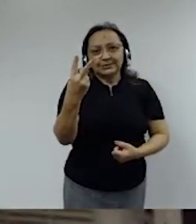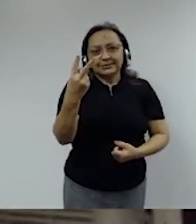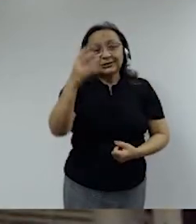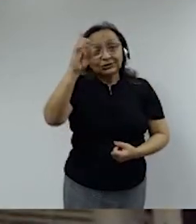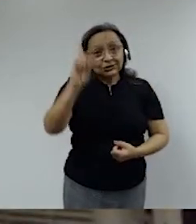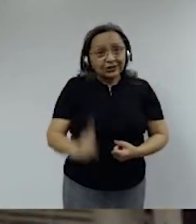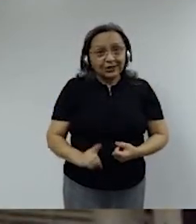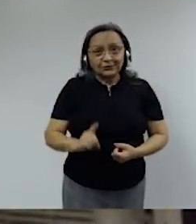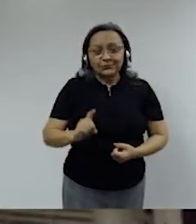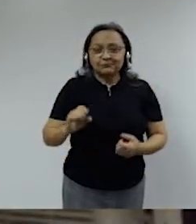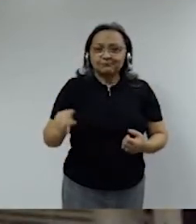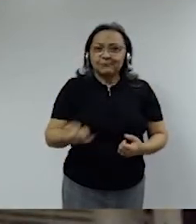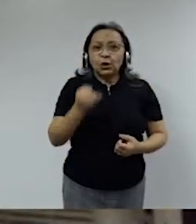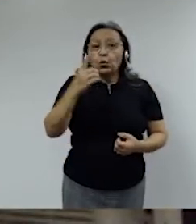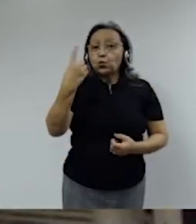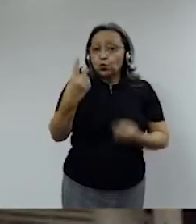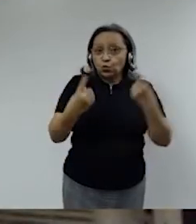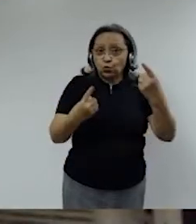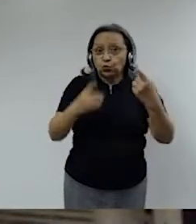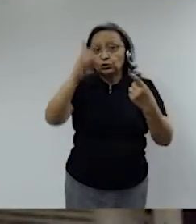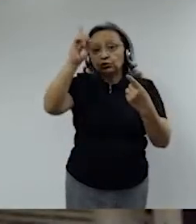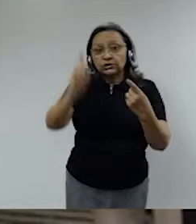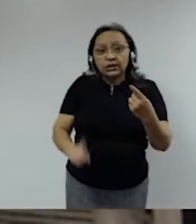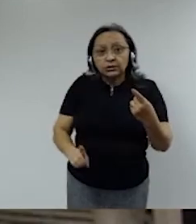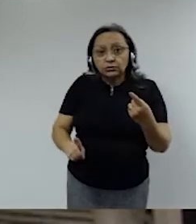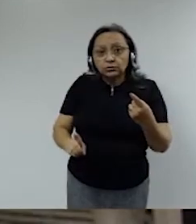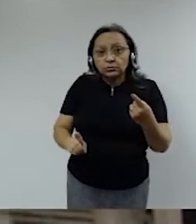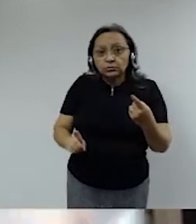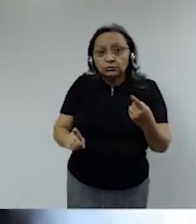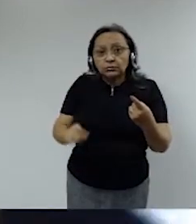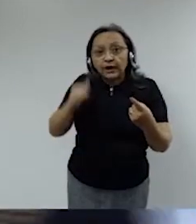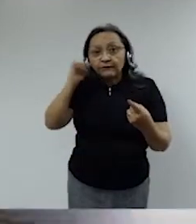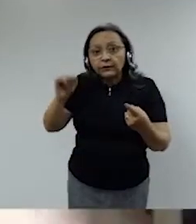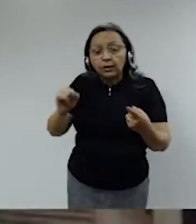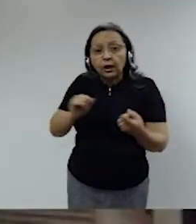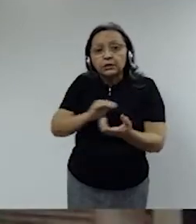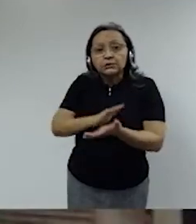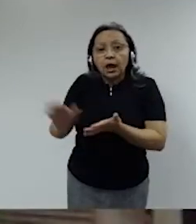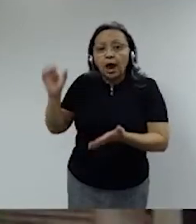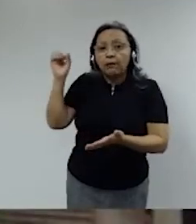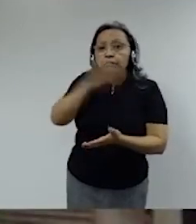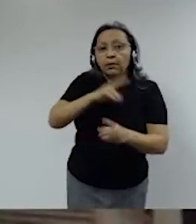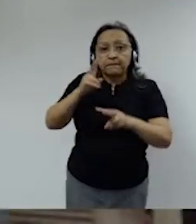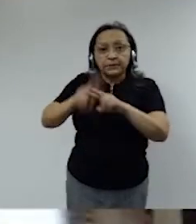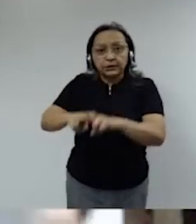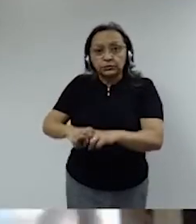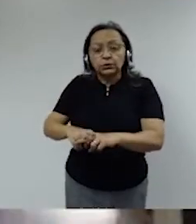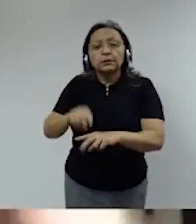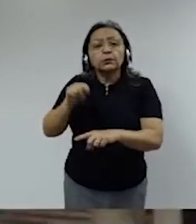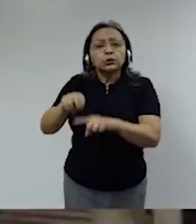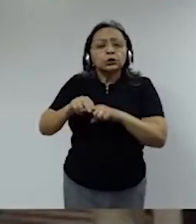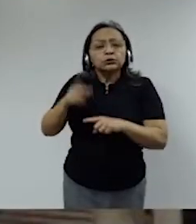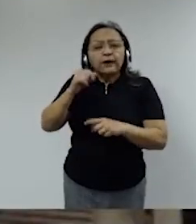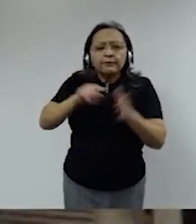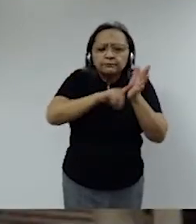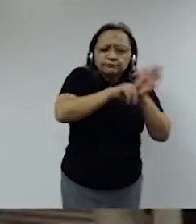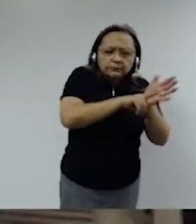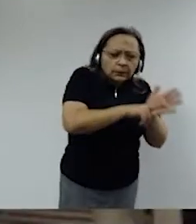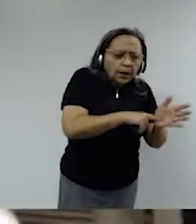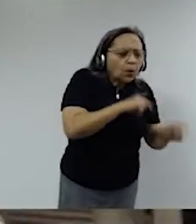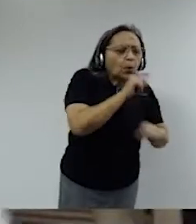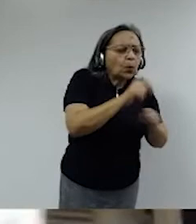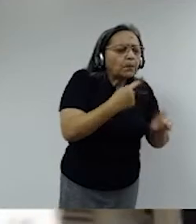é o direito a não ser arbitrariamente preso. E, nesse sentido, vai a verificação de saber por que alguém está sendo